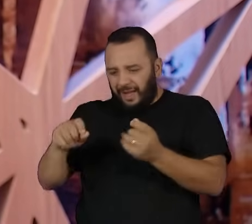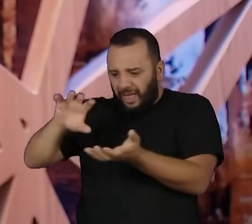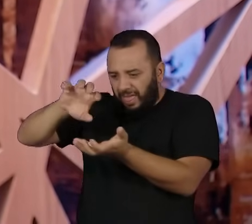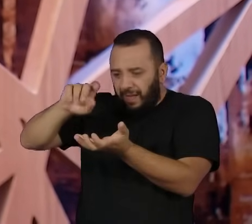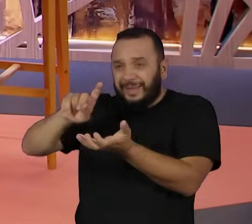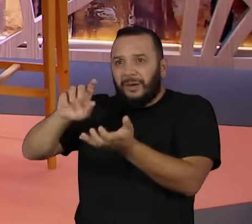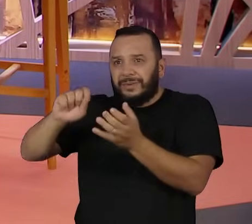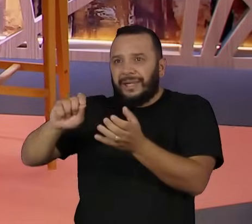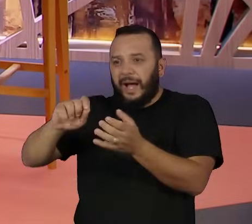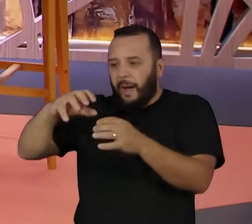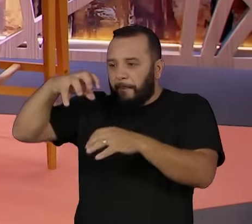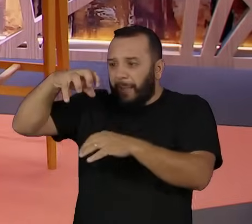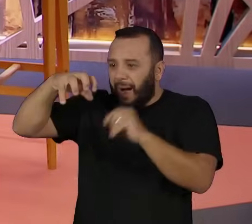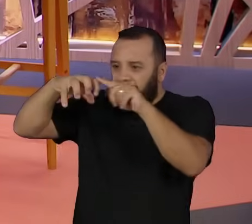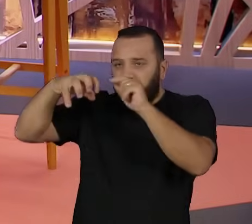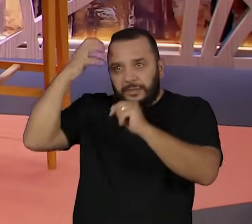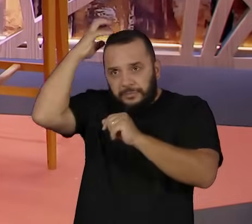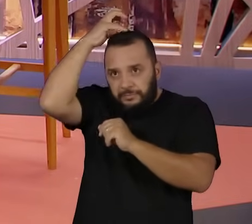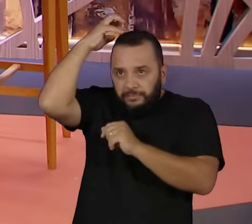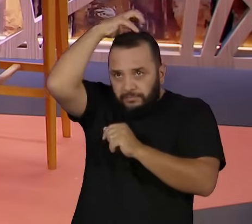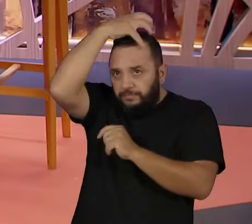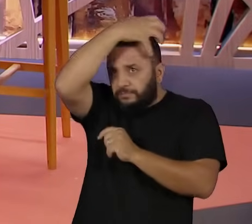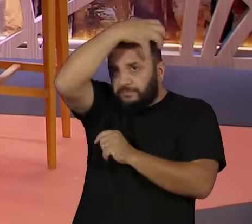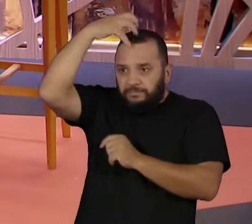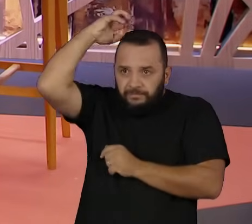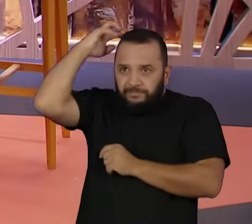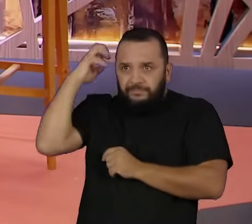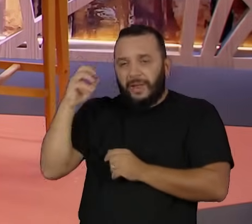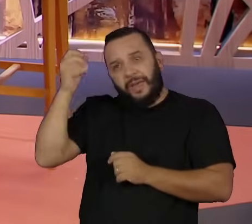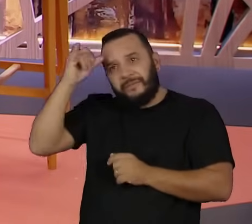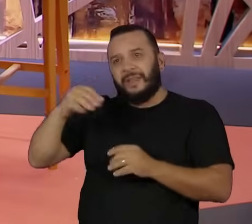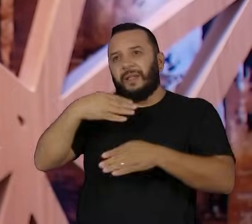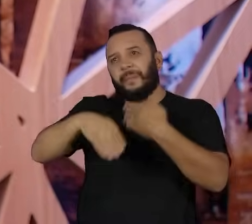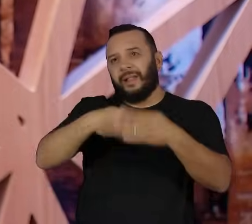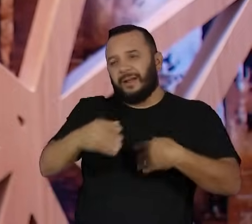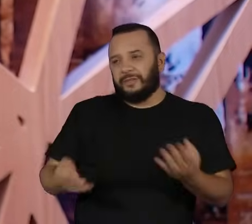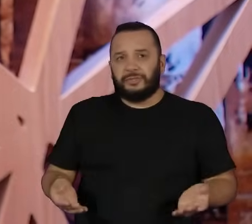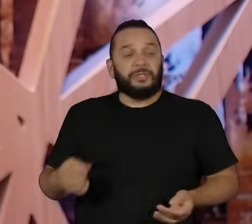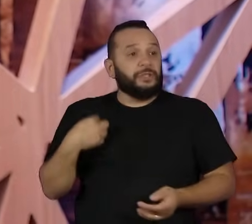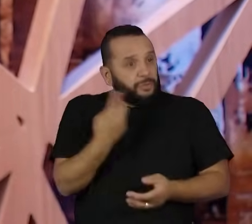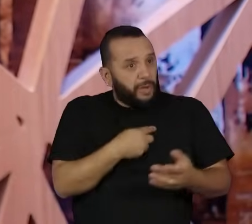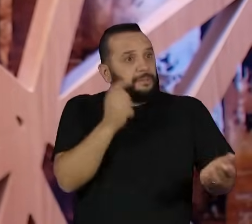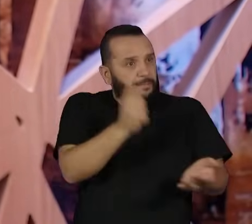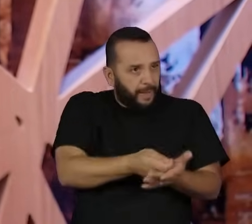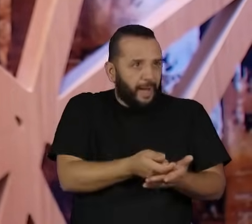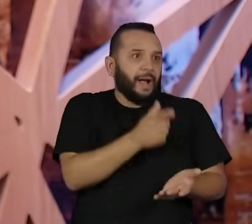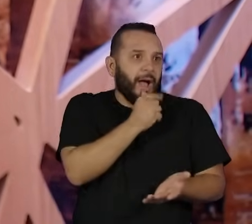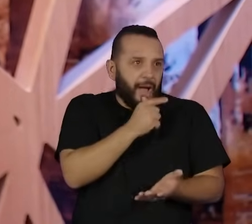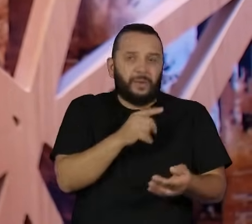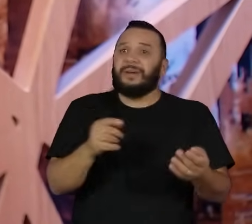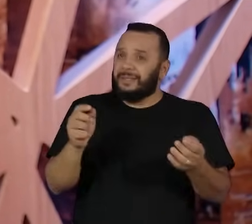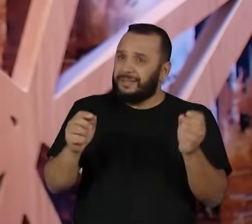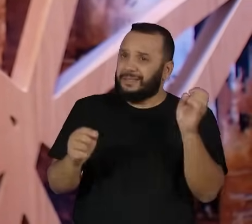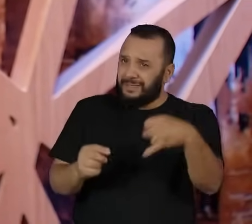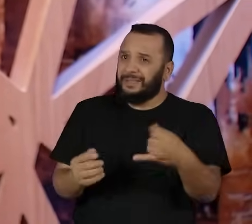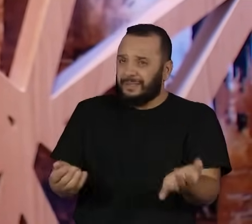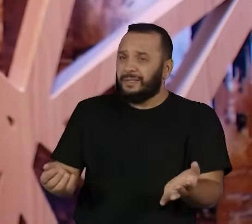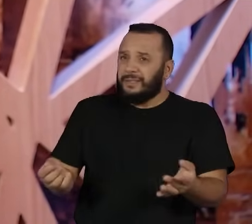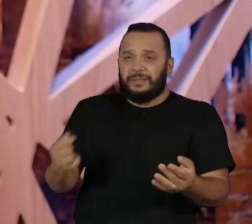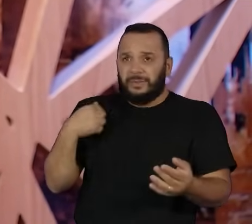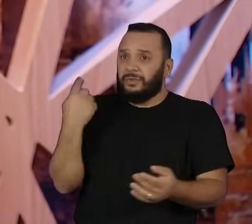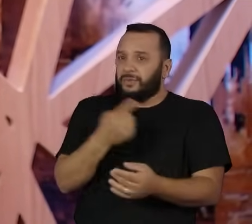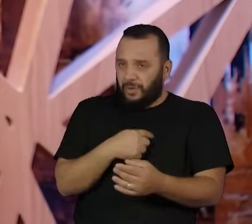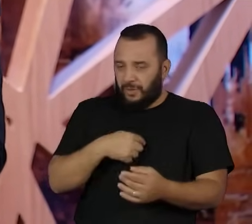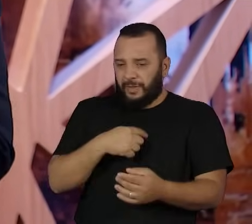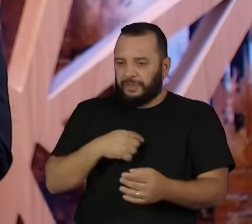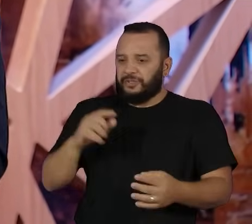gente paga pela água do shampoo. Exato. Tem uma outra, Exato. né? E a gente descarta aquele shampoo, aquela embalagem, e a gente consome aquele refil,